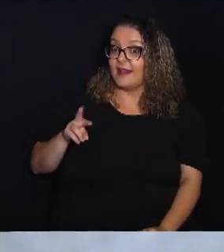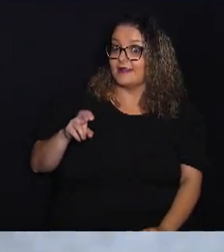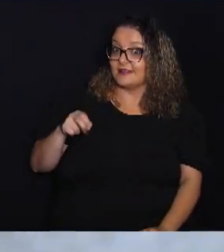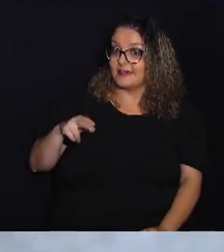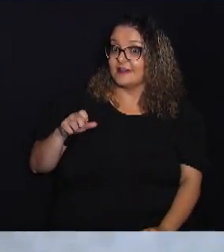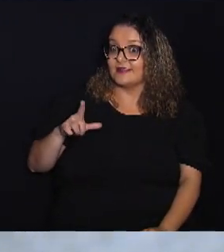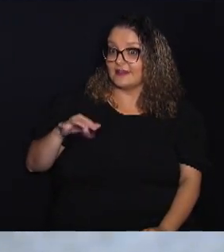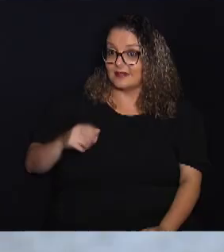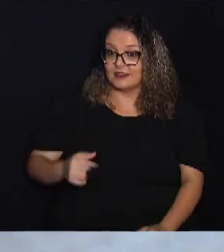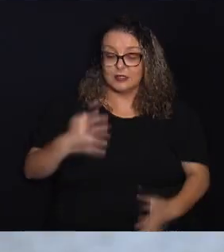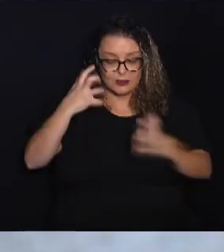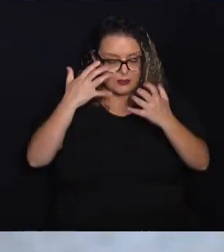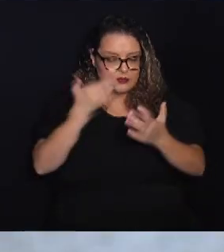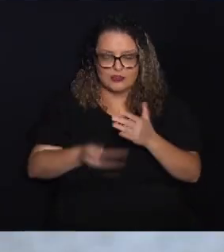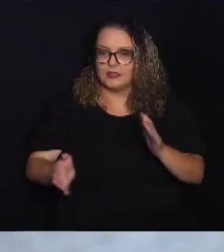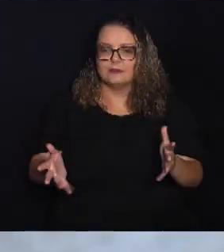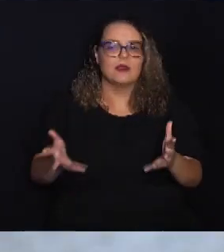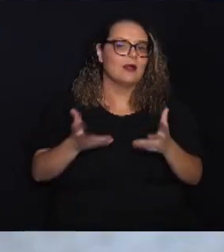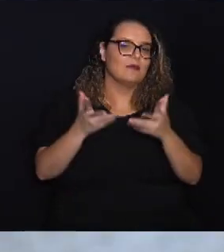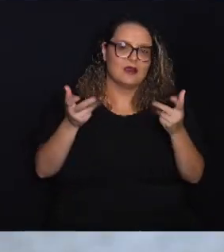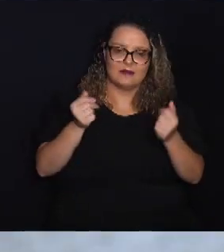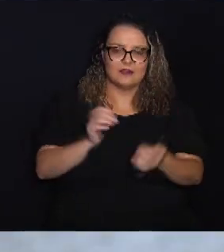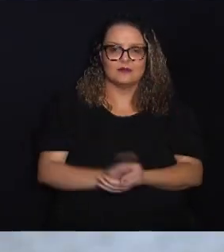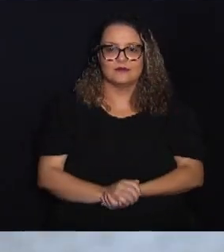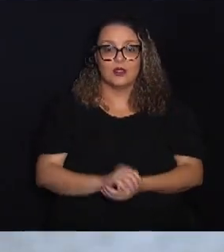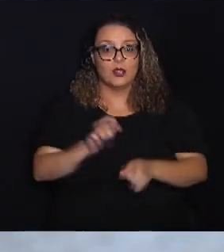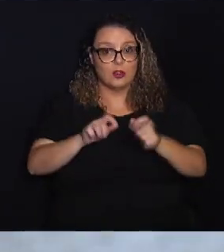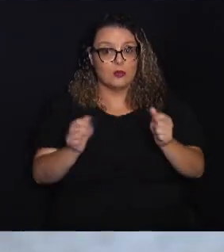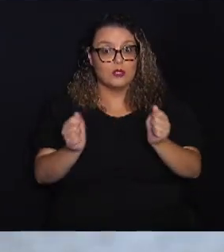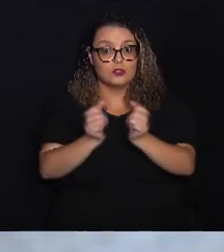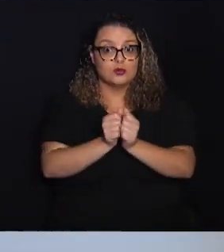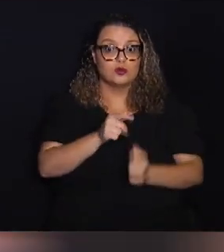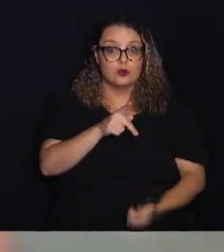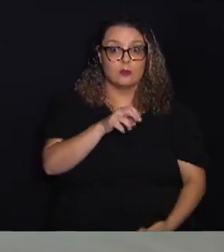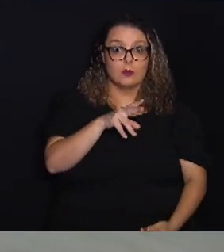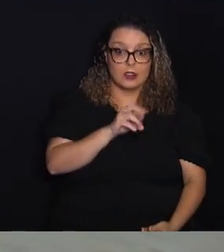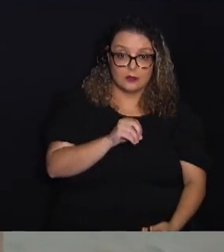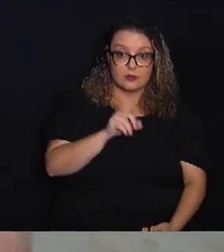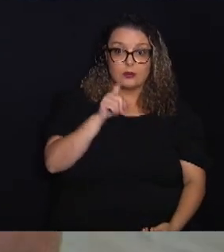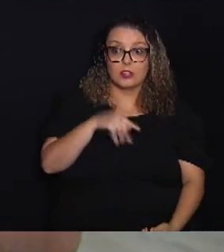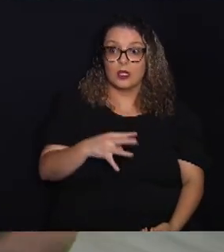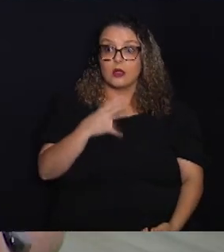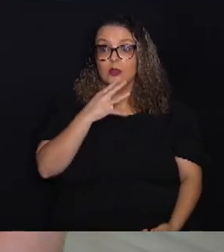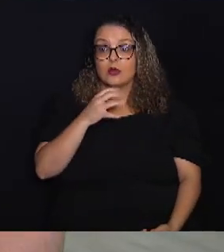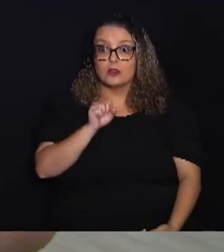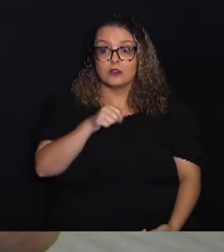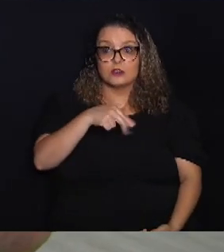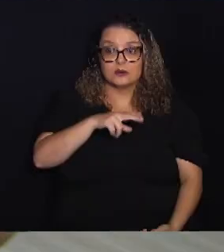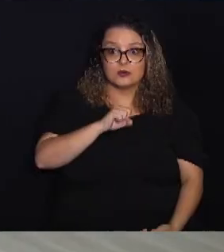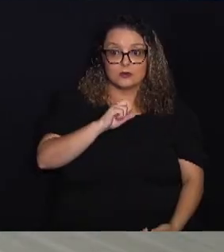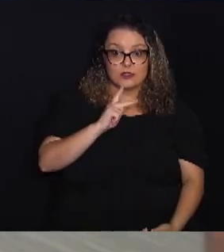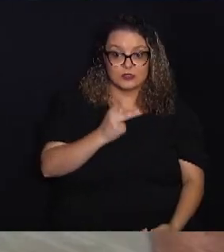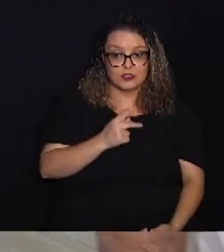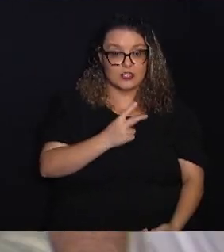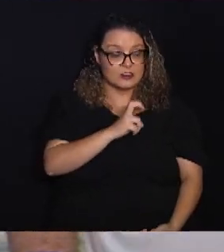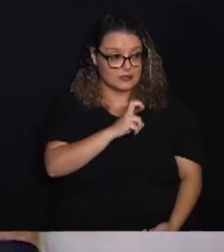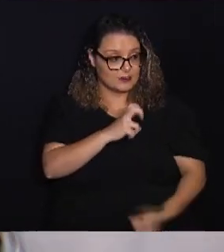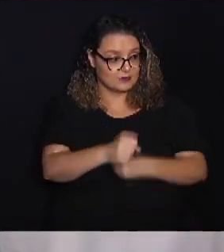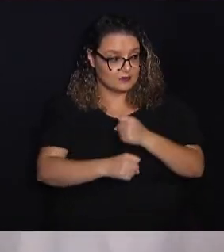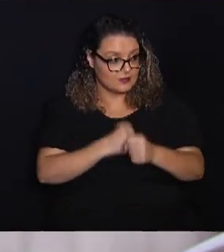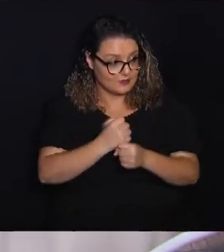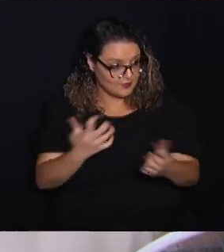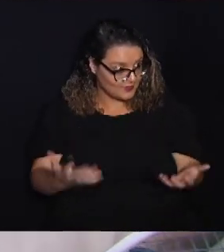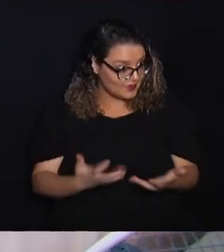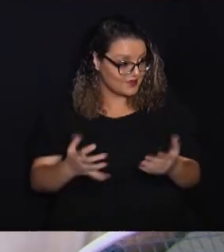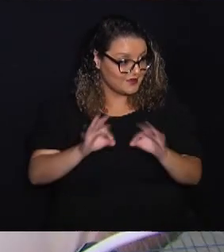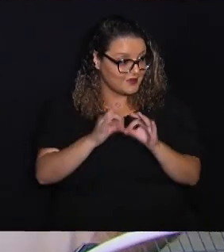disposição, muita adrenalina, tira o estresse. É maravilhoso. Pessoal, estou aqui com o Pedro, ele que conheceu o squash há